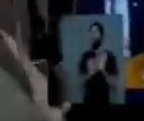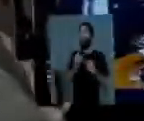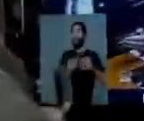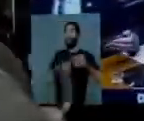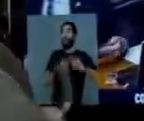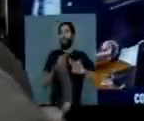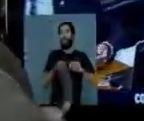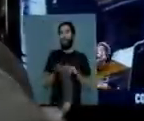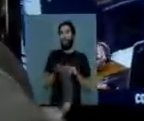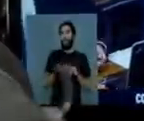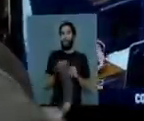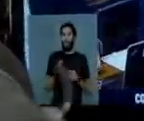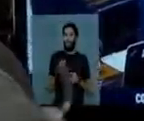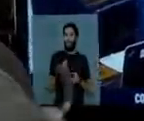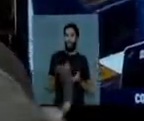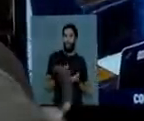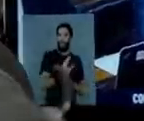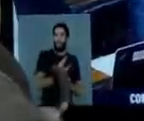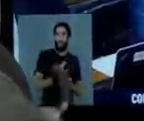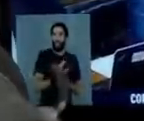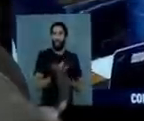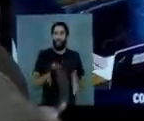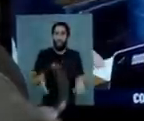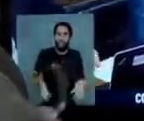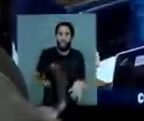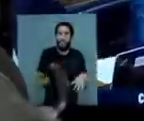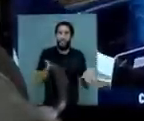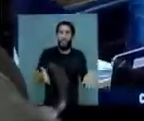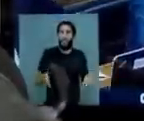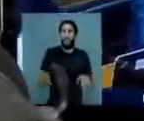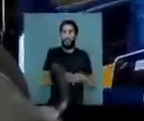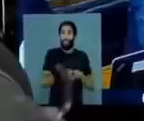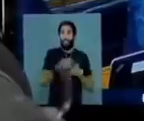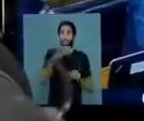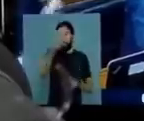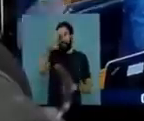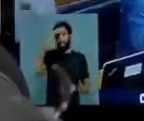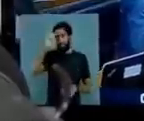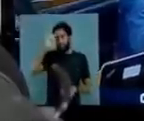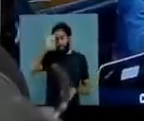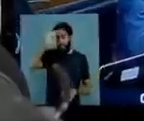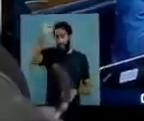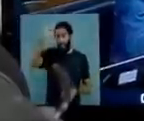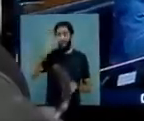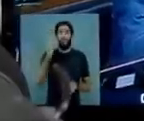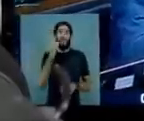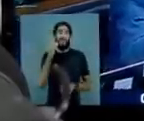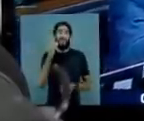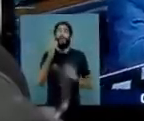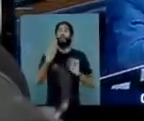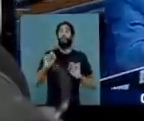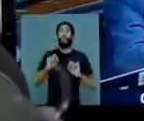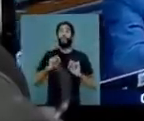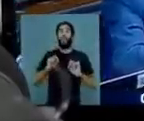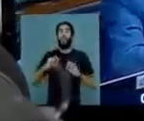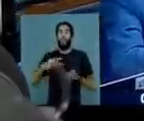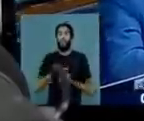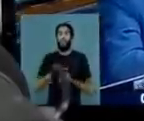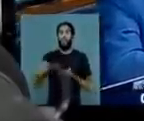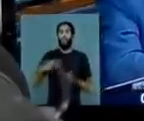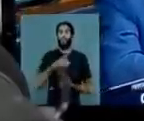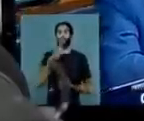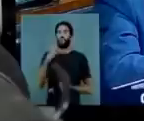financiadores estimuladores e autores responsáveis pela tentativa de golpe no dia